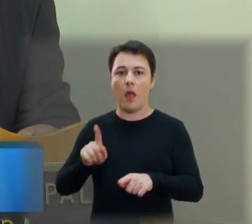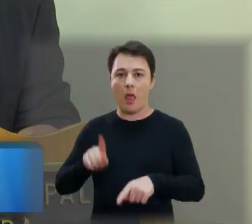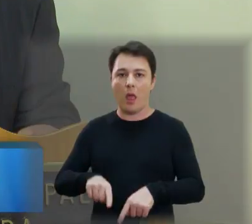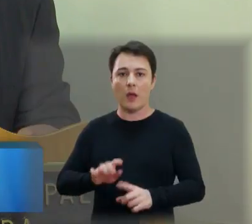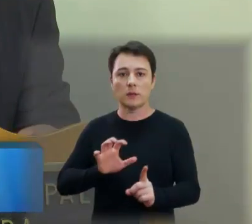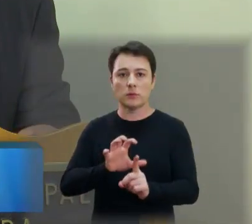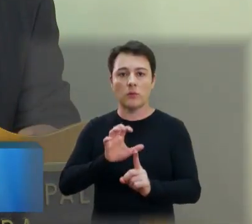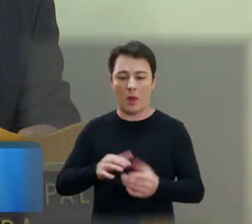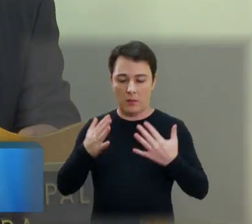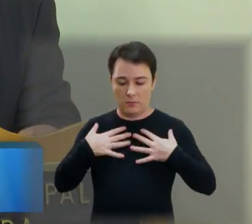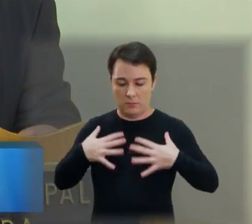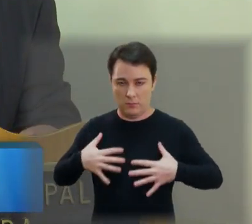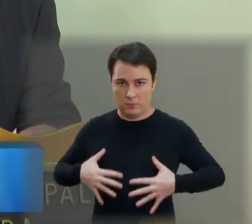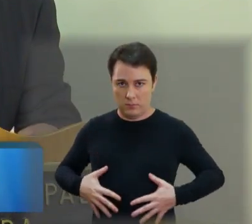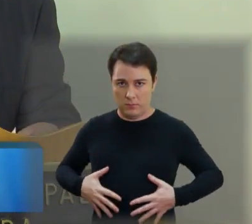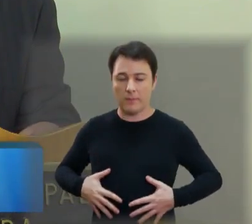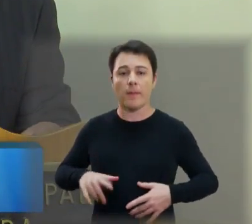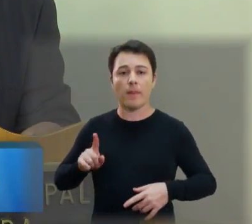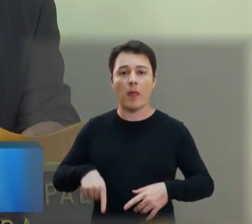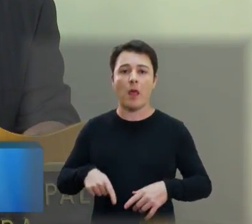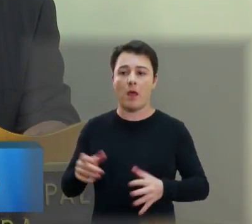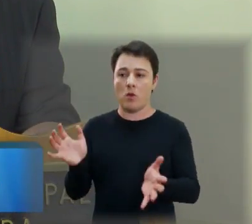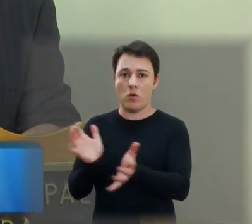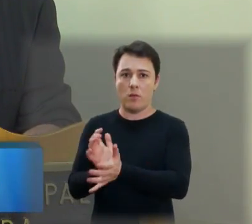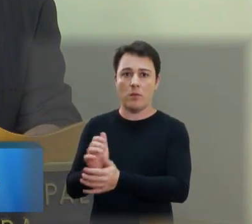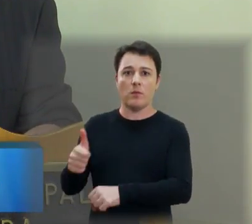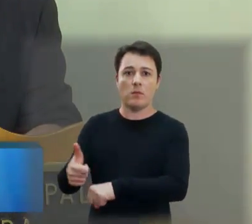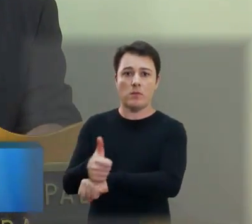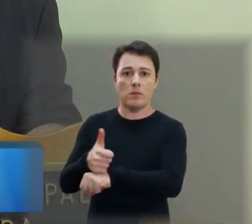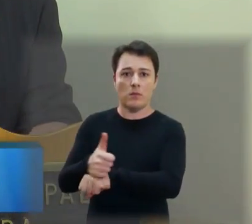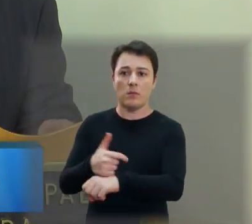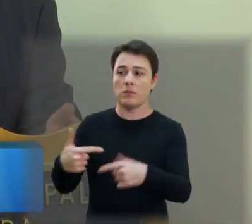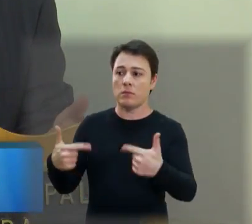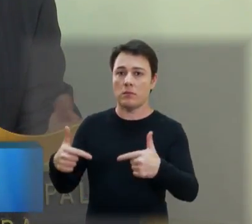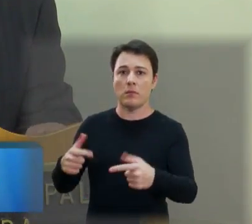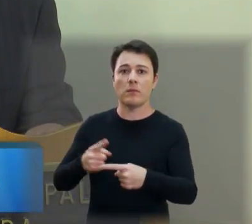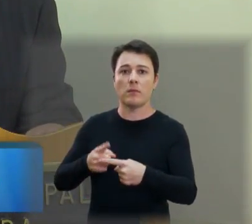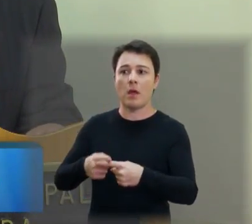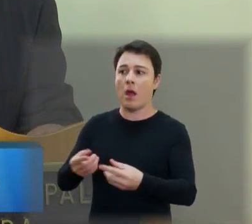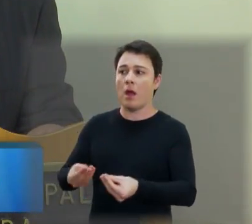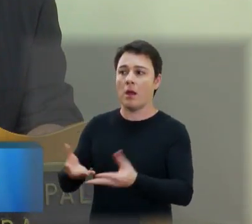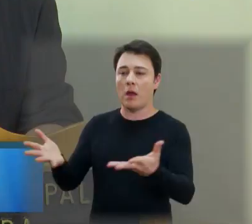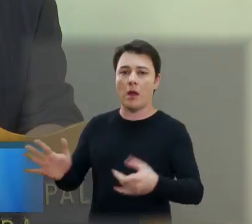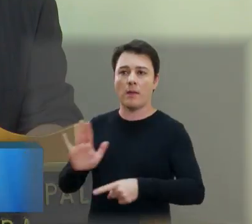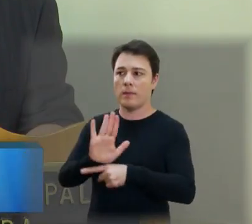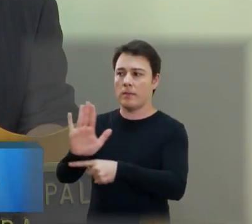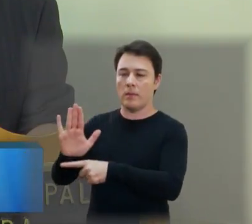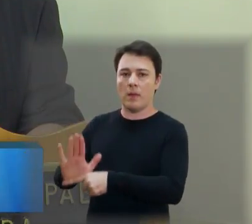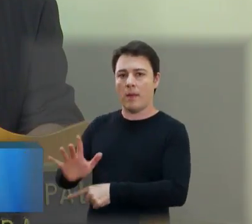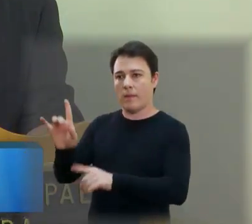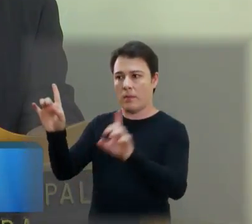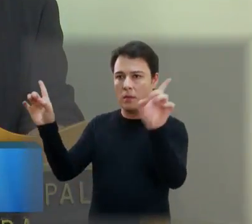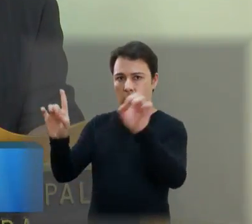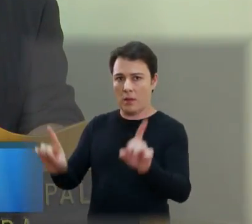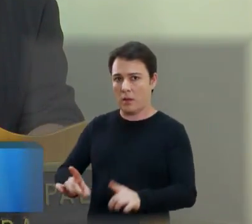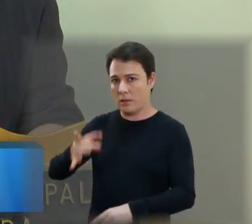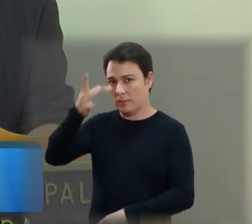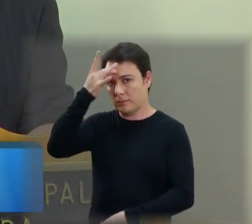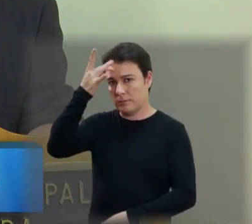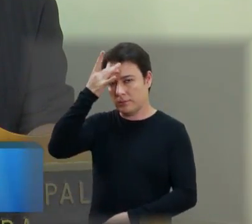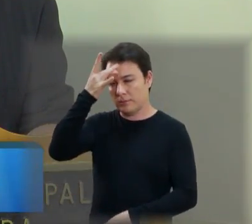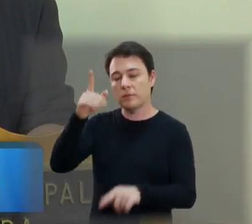estimulação motora. São profissionais trabalhando para melhorar as condições dos alunos, deficientes intelectuais